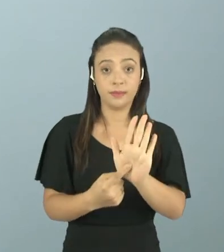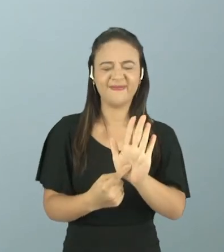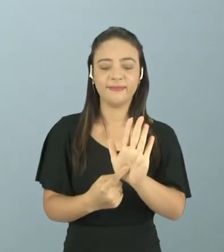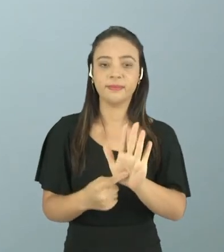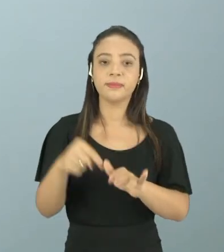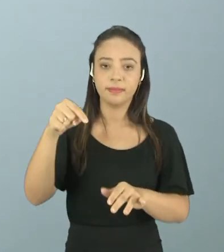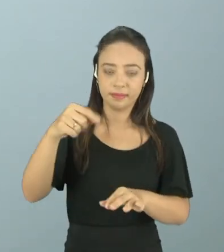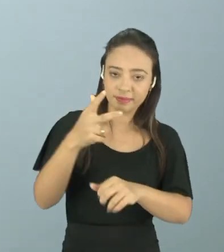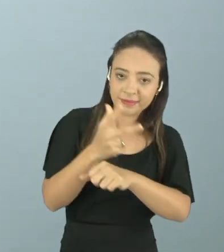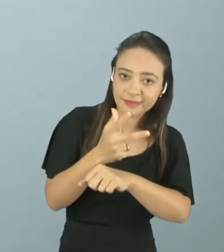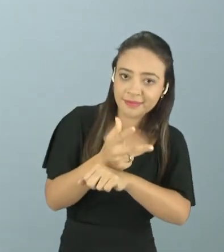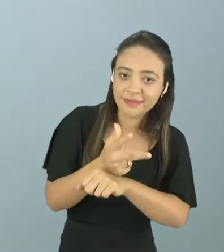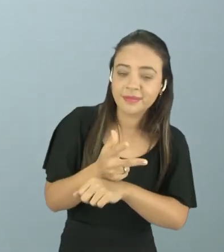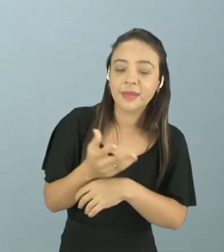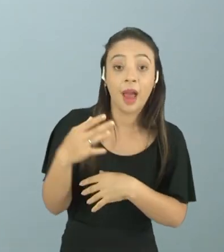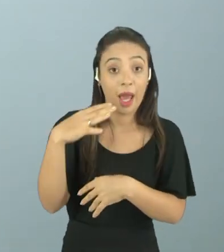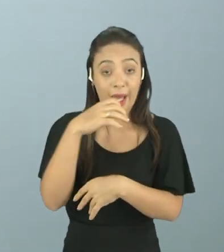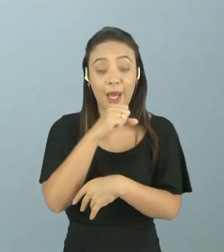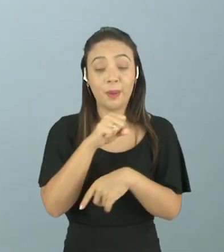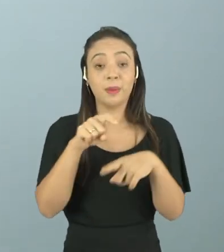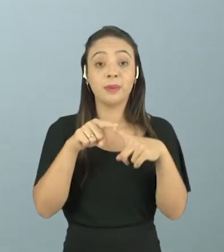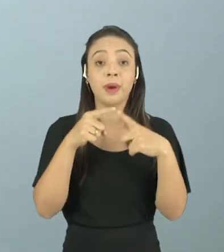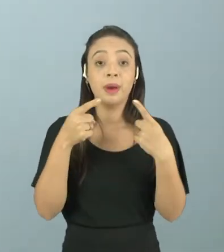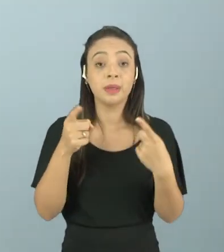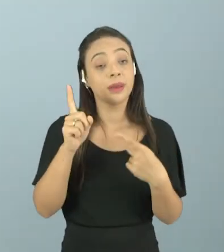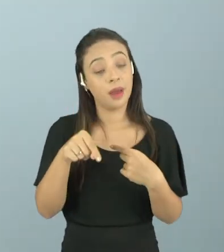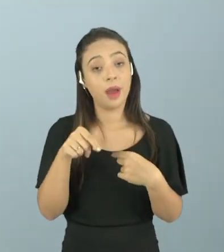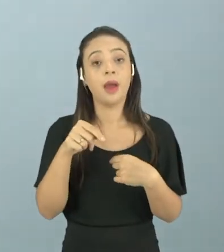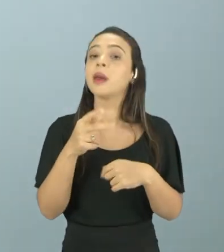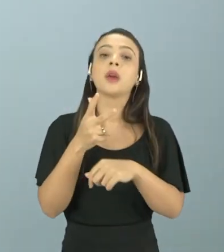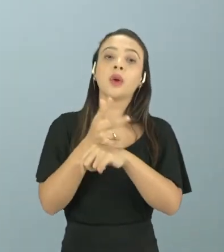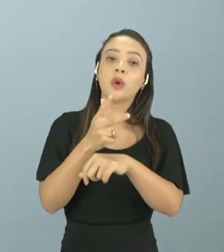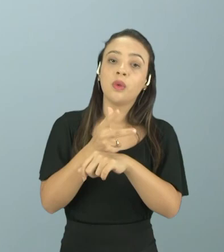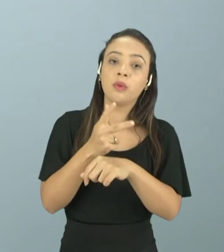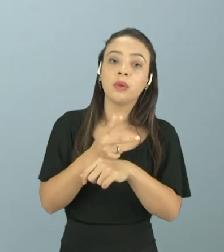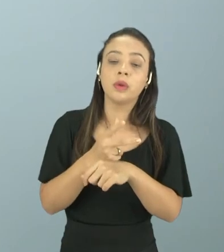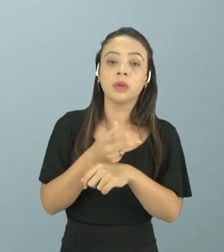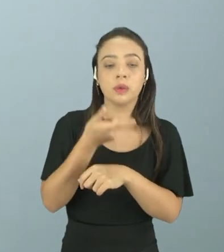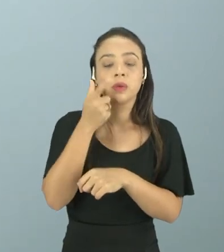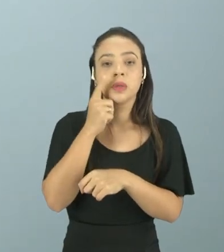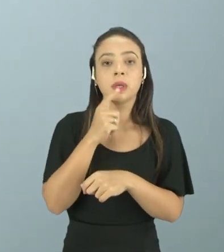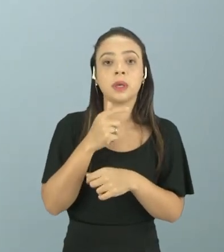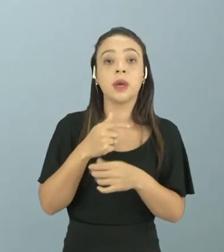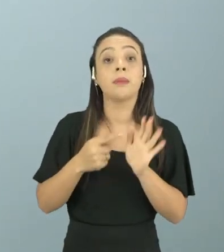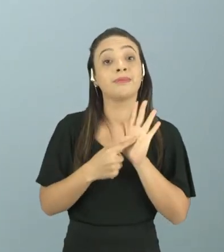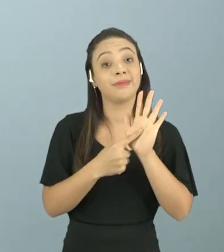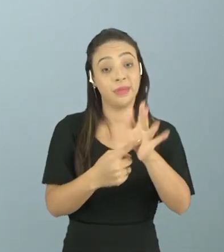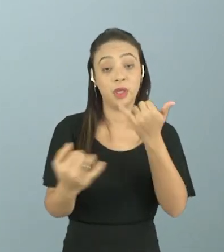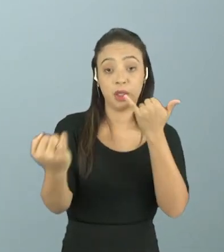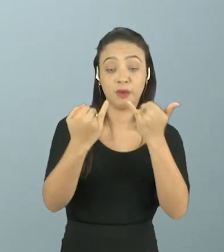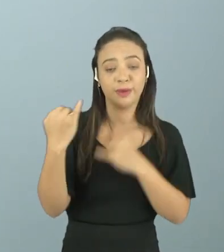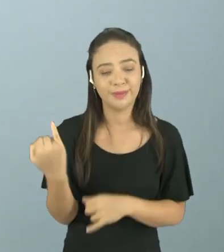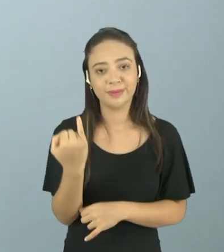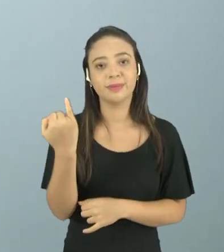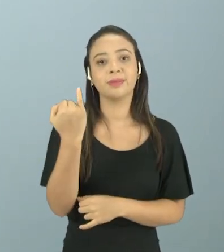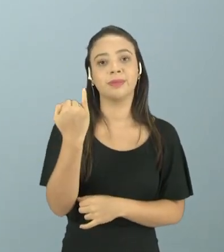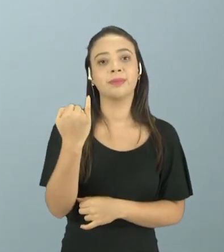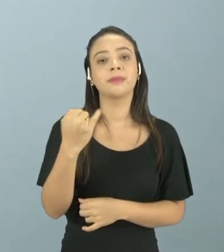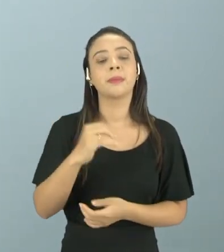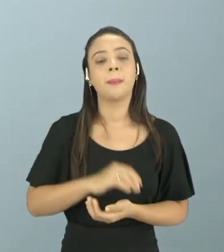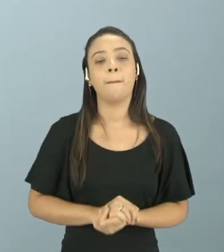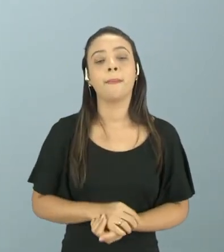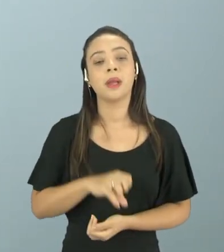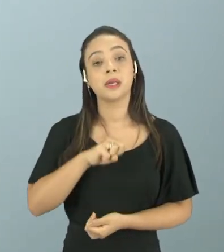nesse vídeo tão curto né mas que é um vídeo aí que consegue trazer para vocês as informações necessárias desse conteúdo